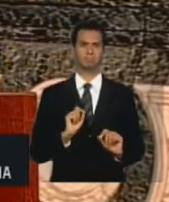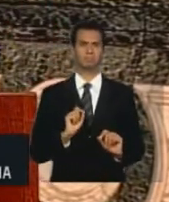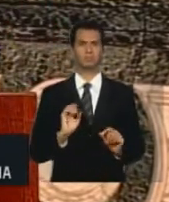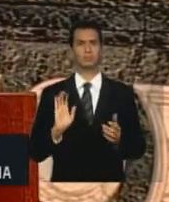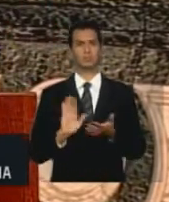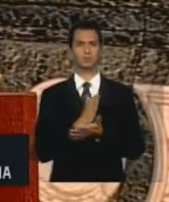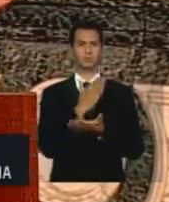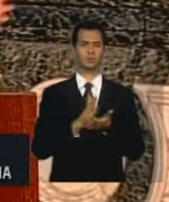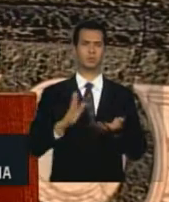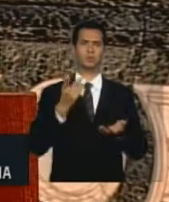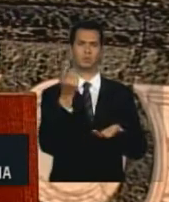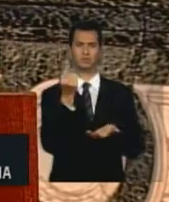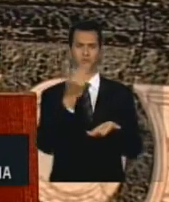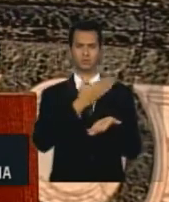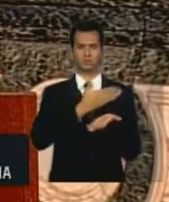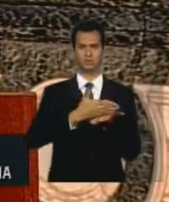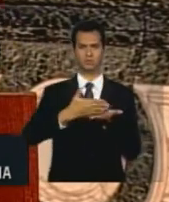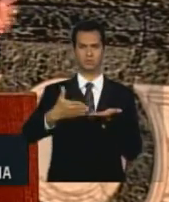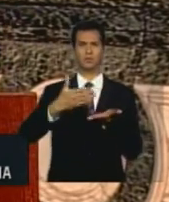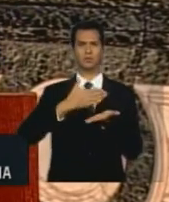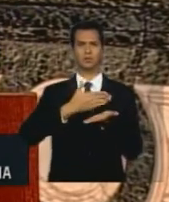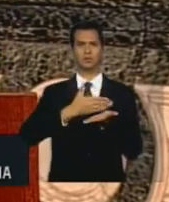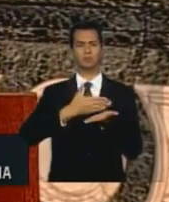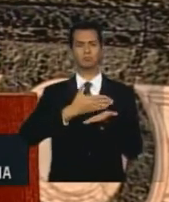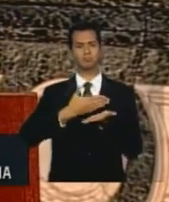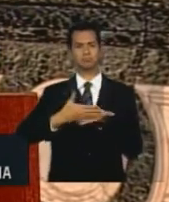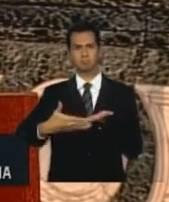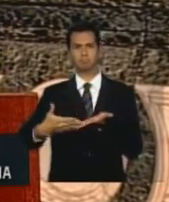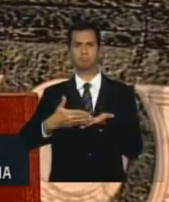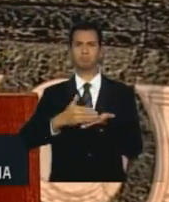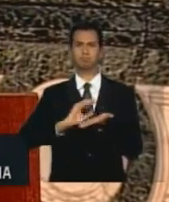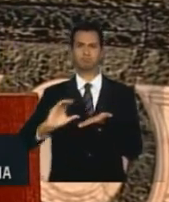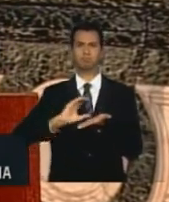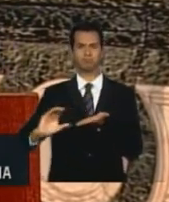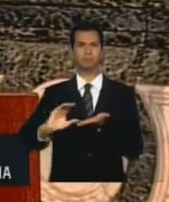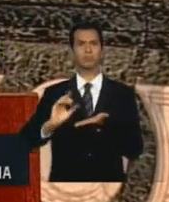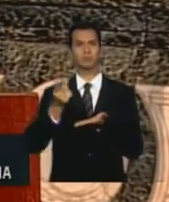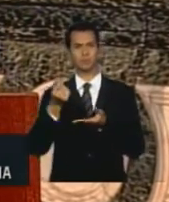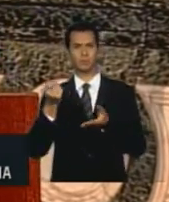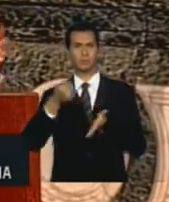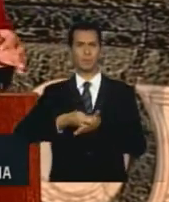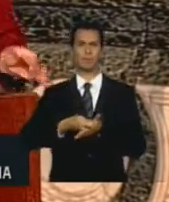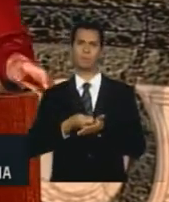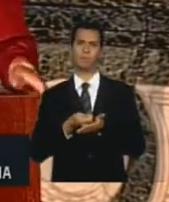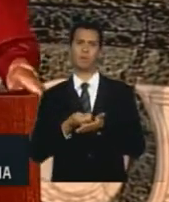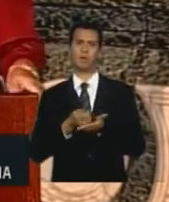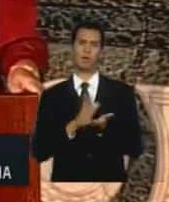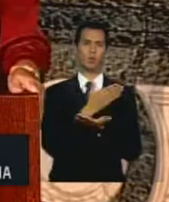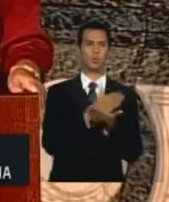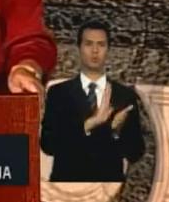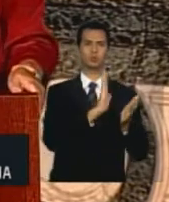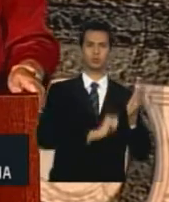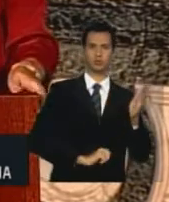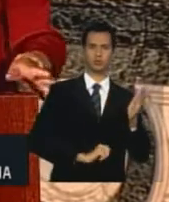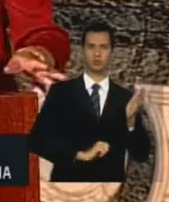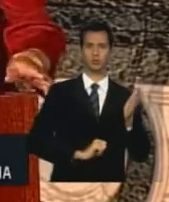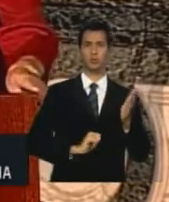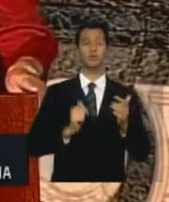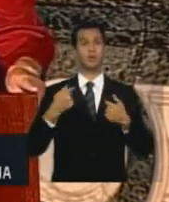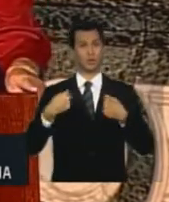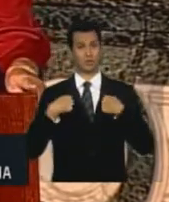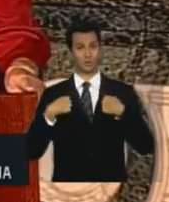algumas parcelas integravam a tarifa e outras não. Na verdade, naquela época, nós considerávamos,